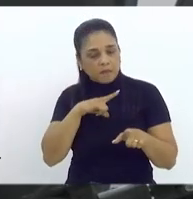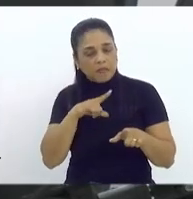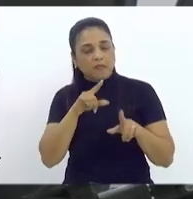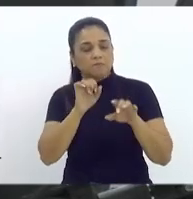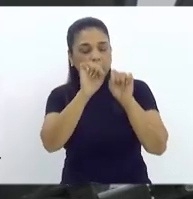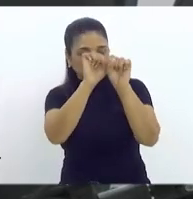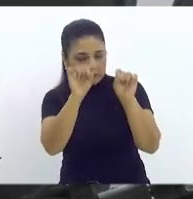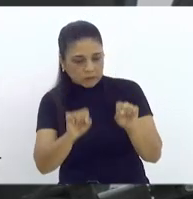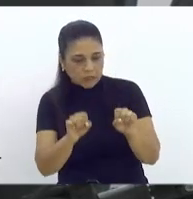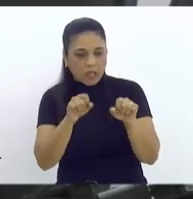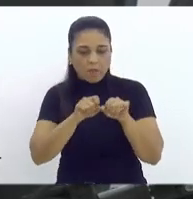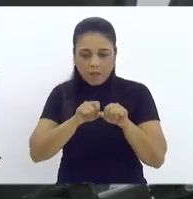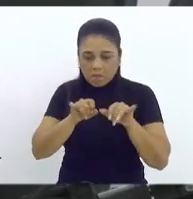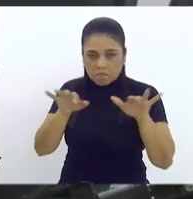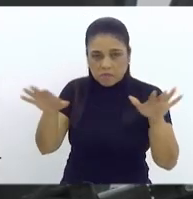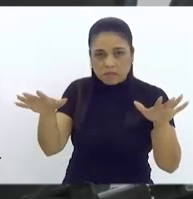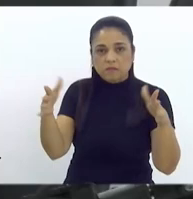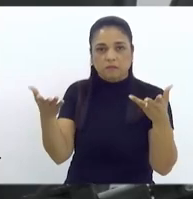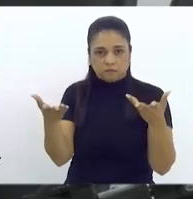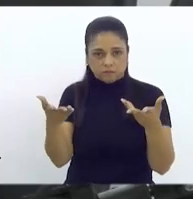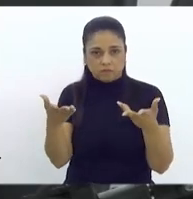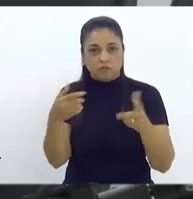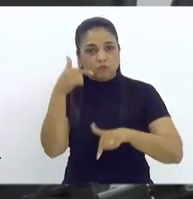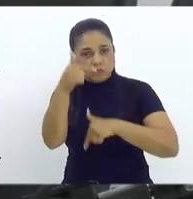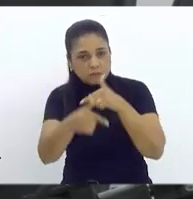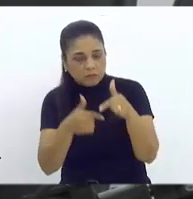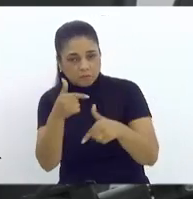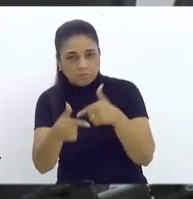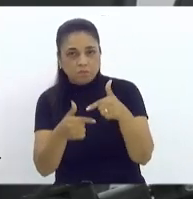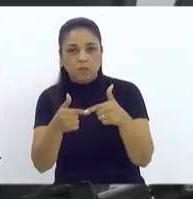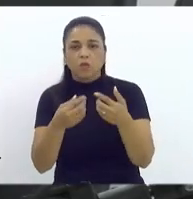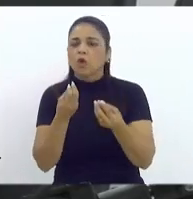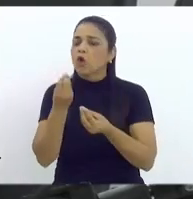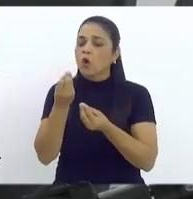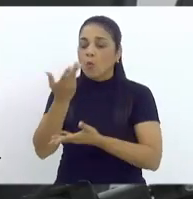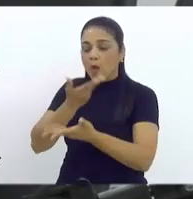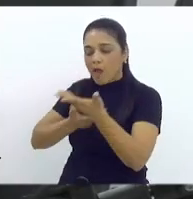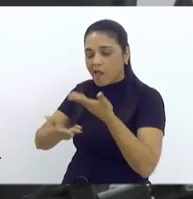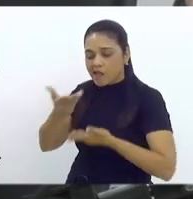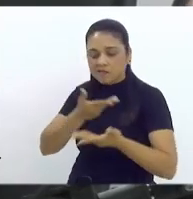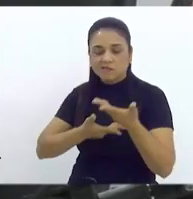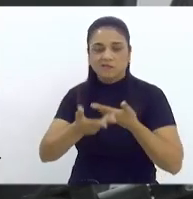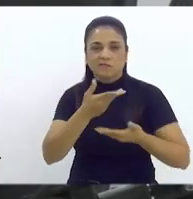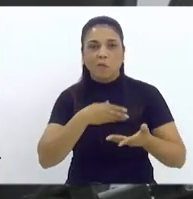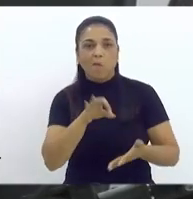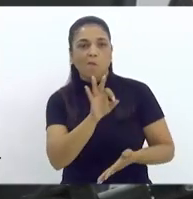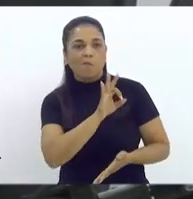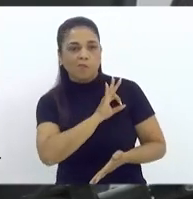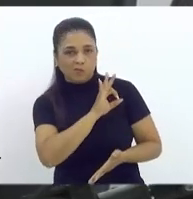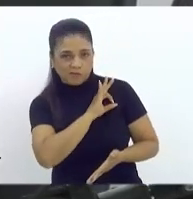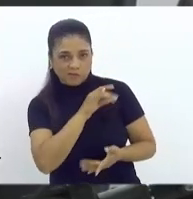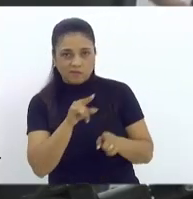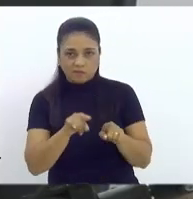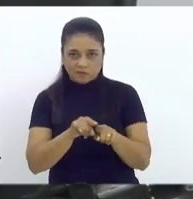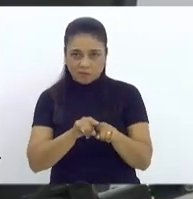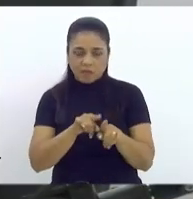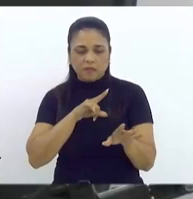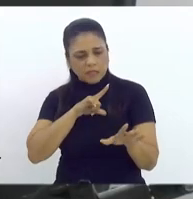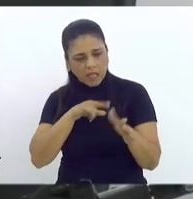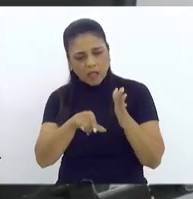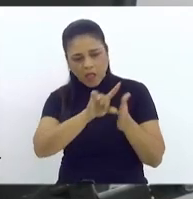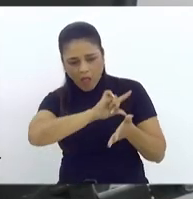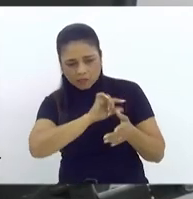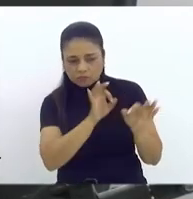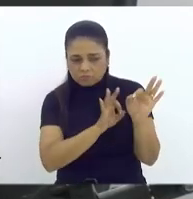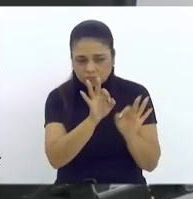eventuais ampliações dessa rede. Então, a quantas anda essa relação com a Polícia Civil e se há algum tipo de planejamento